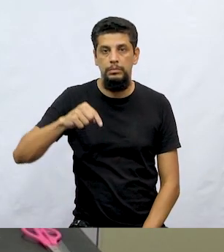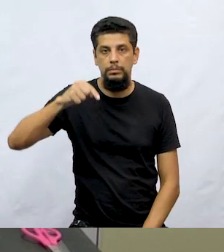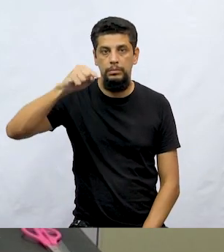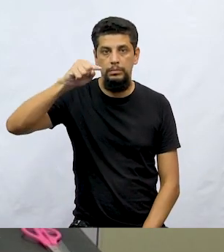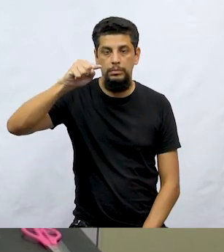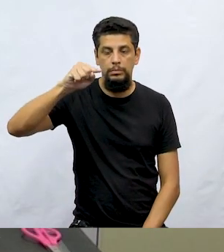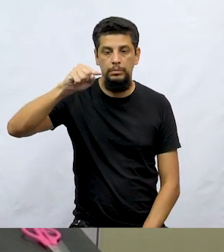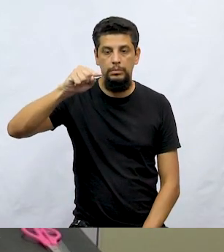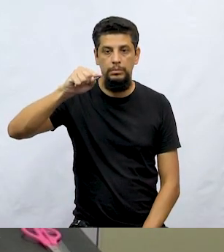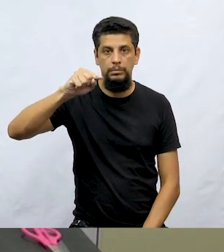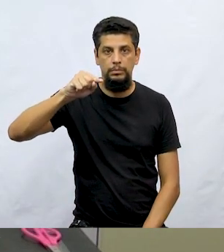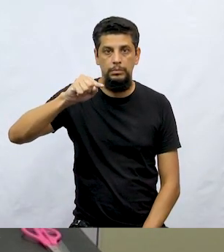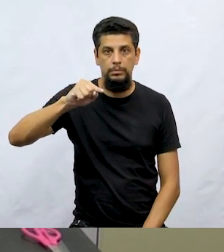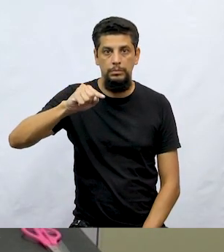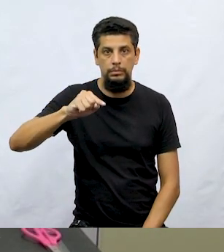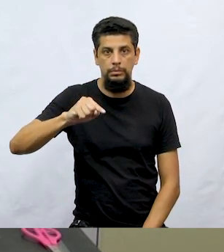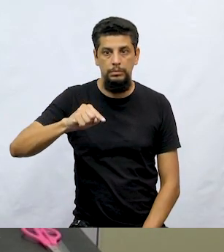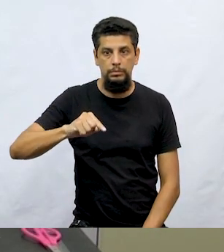Desce.